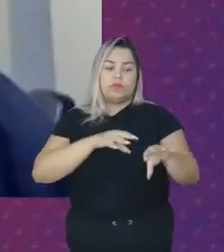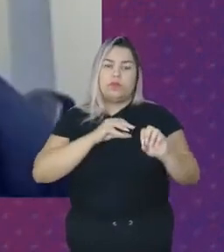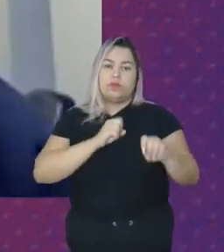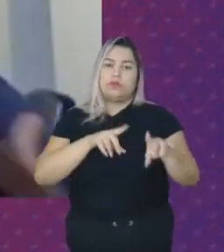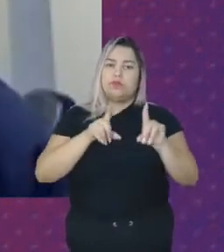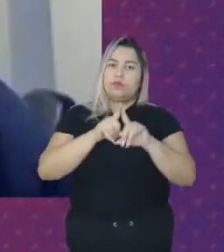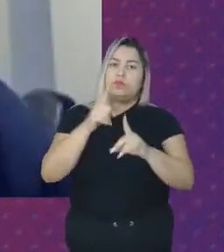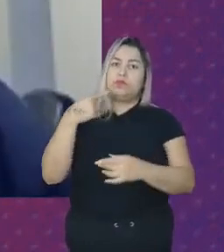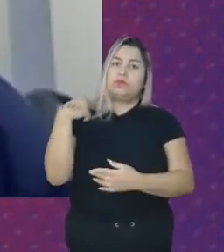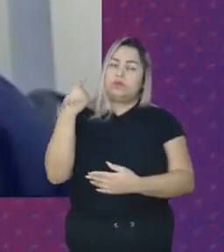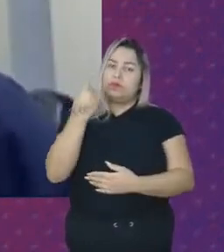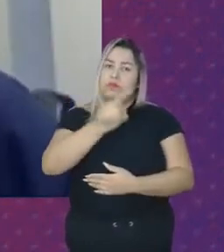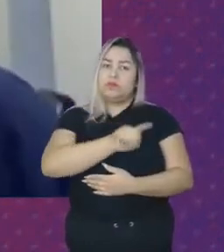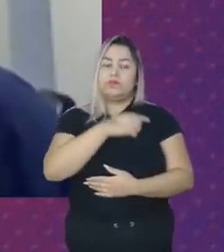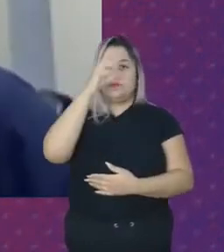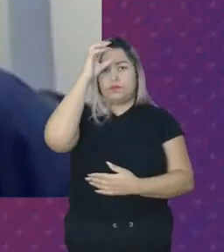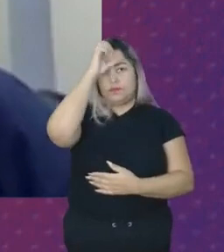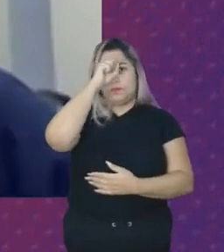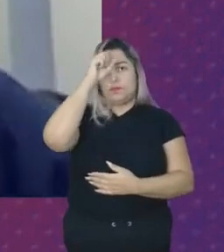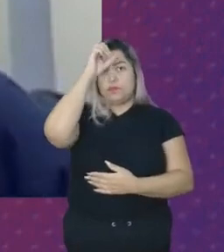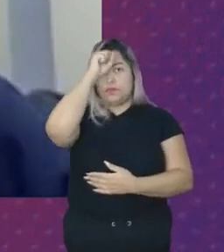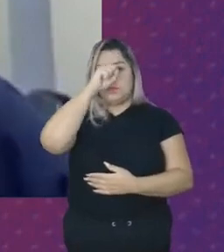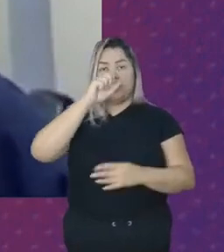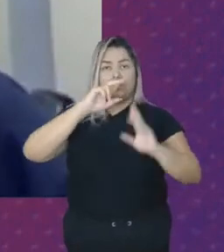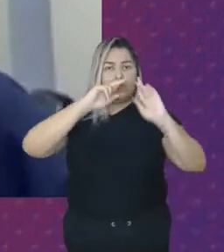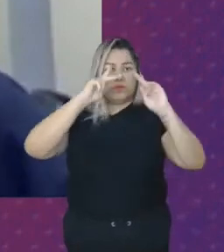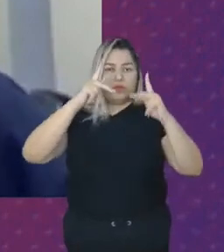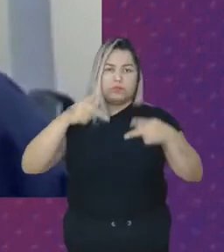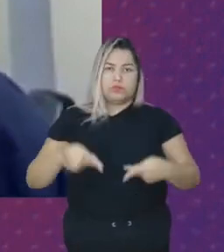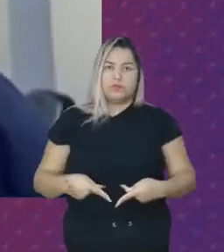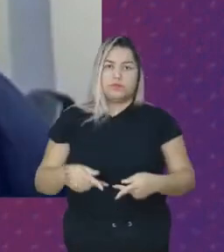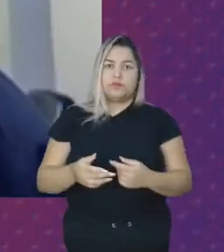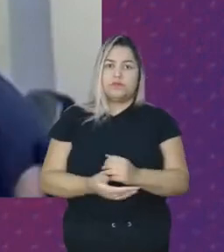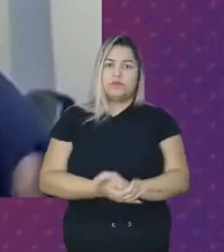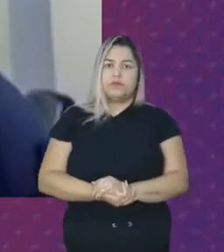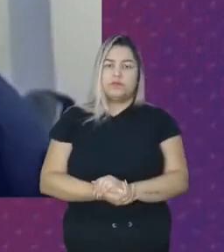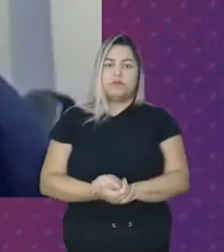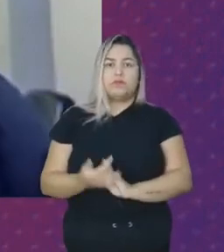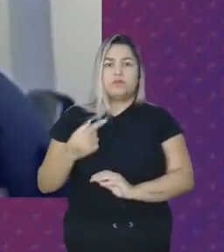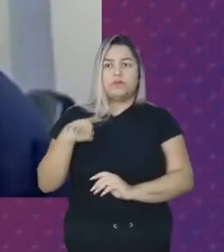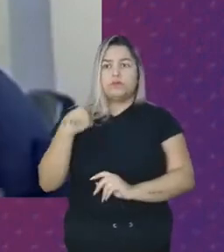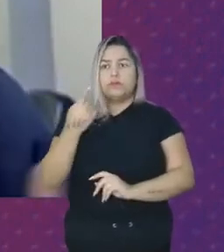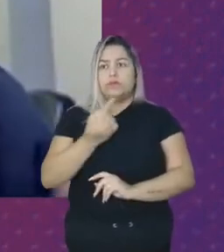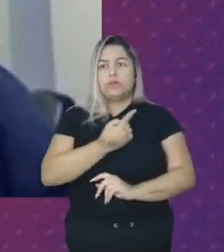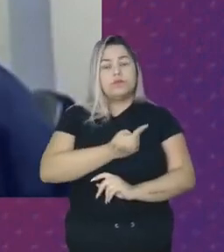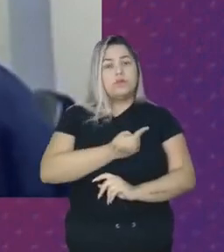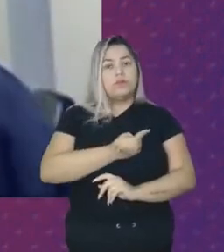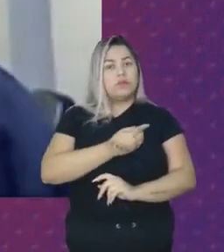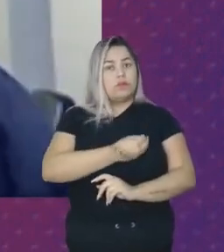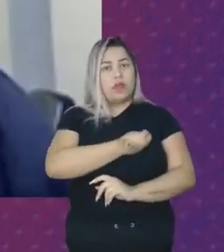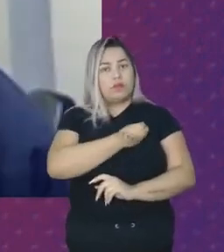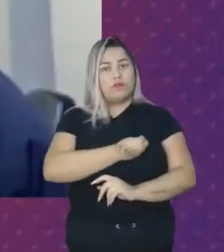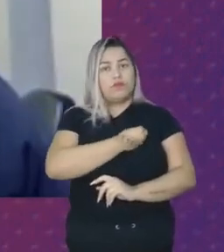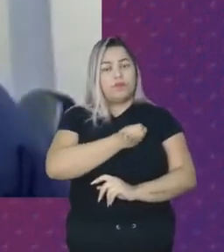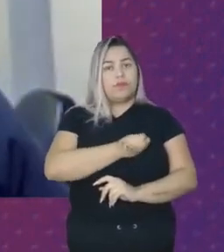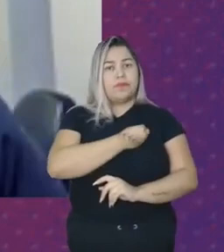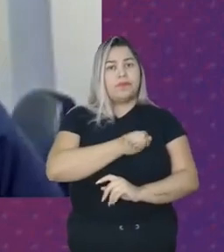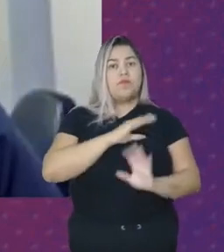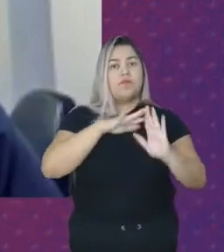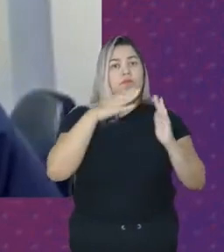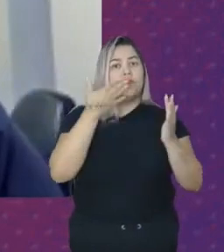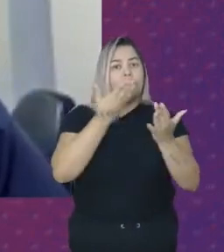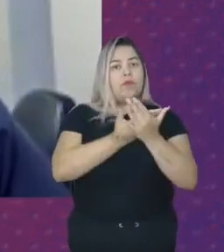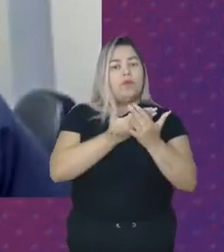em que nós aprendemos, nós nos humanizamos, né? Nós nos humanizamos na convivência. A